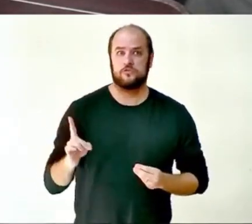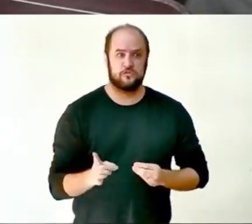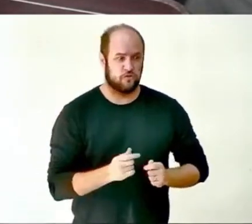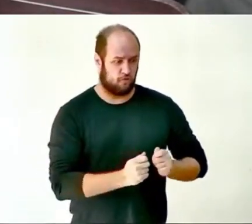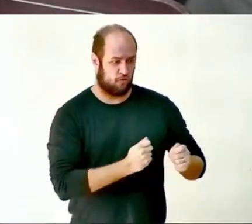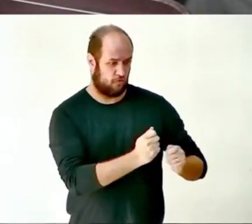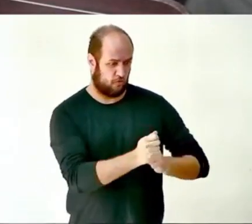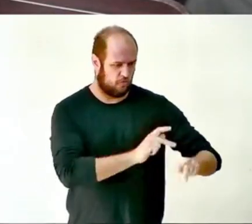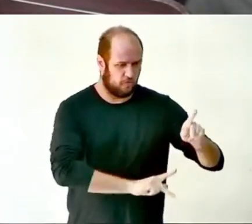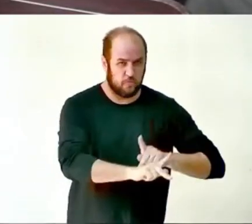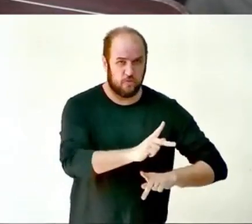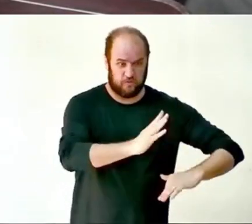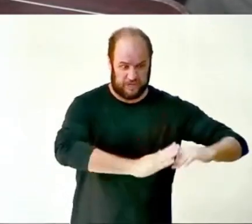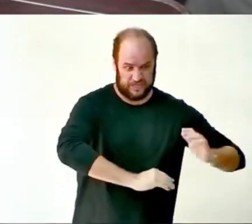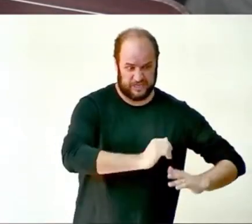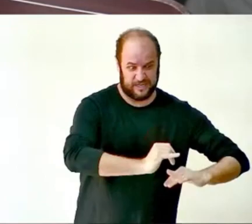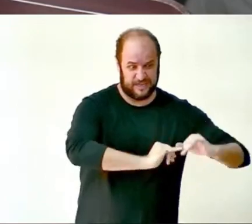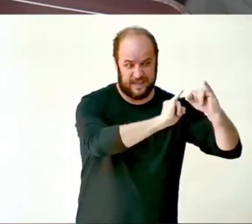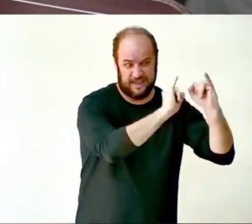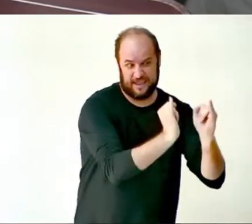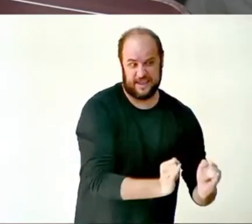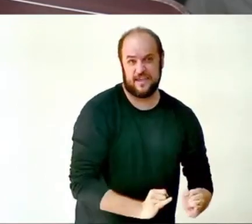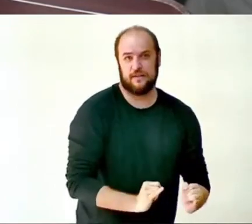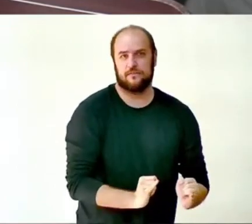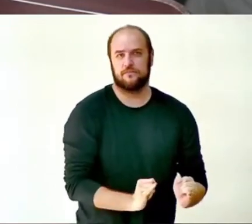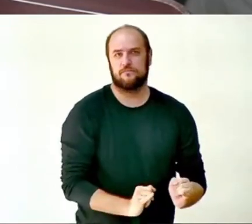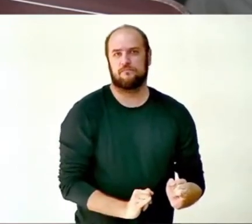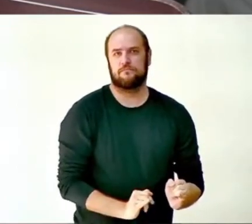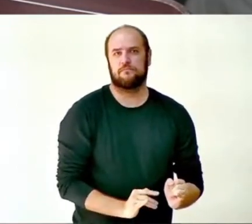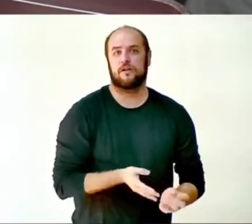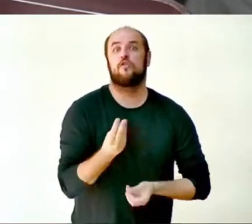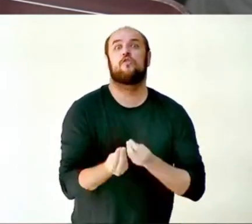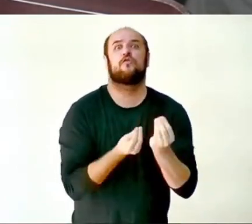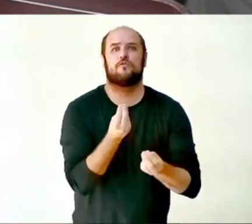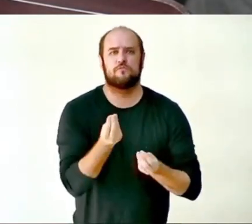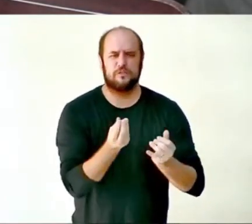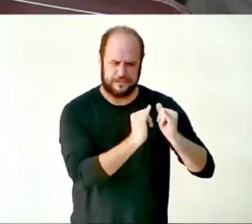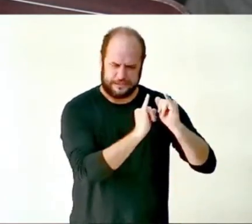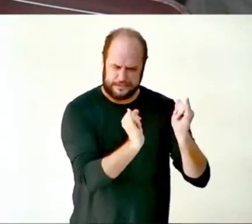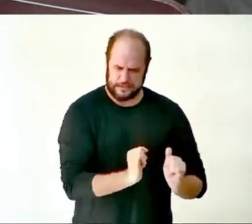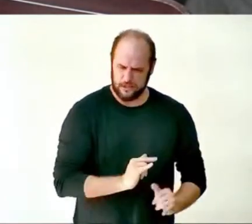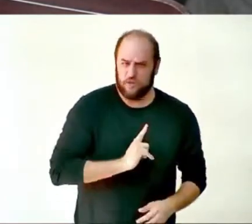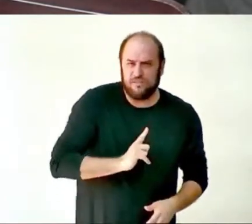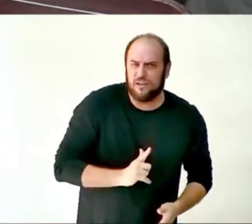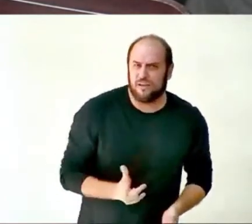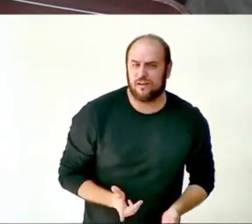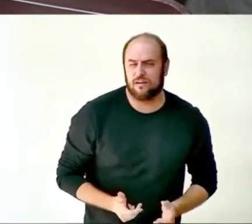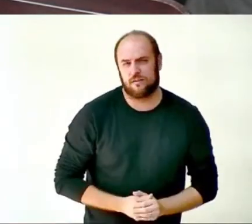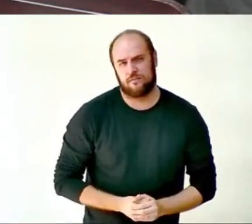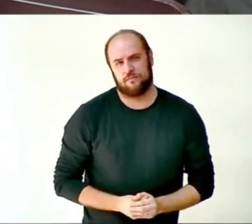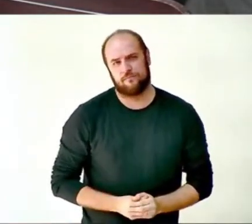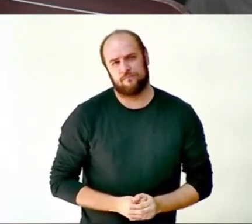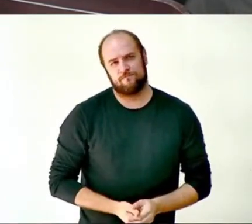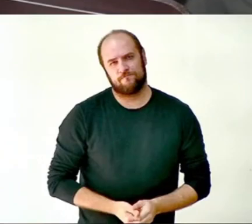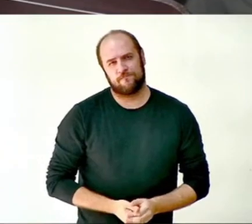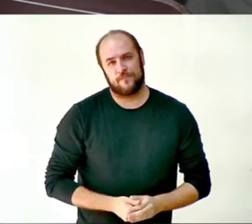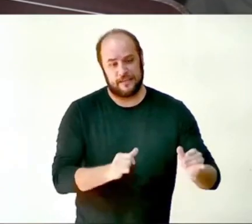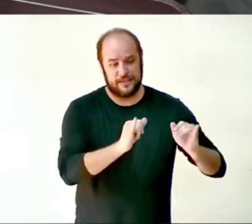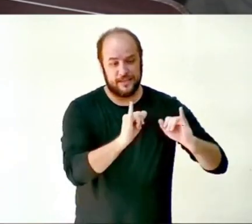deuses diante da face de Deus. Onde estão os ídolos, meus irmãos? Os corações.